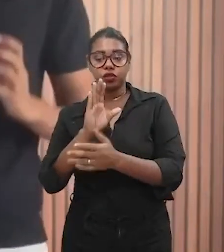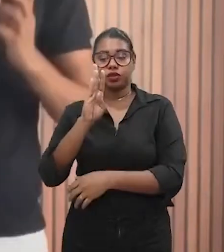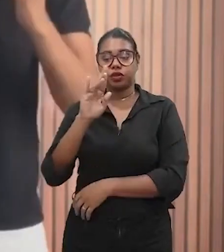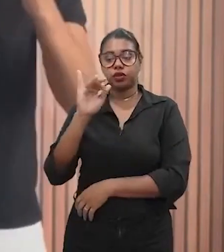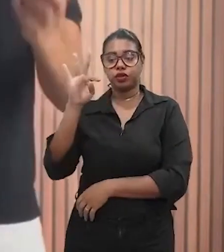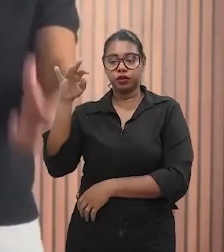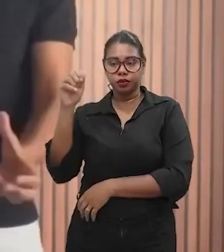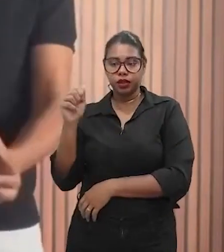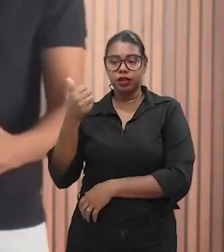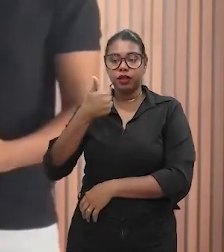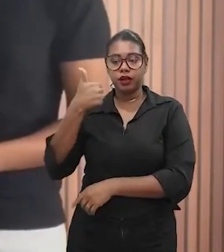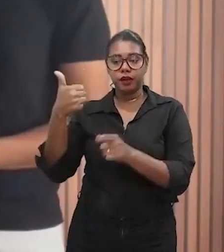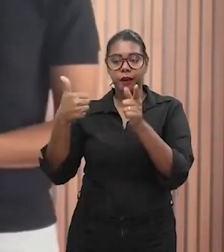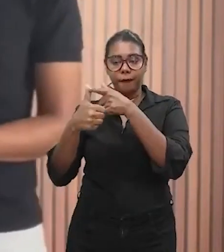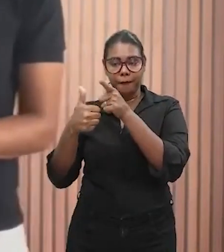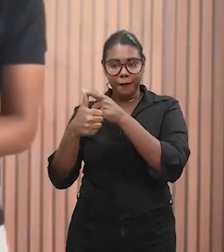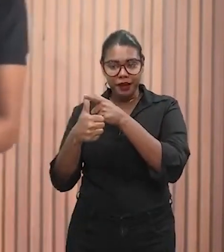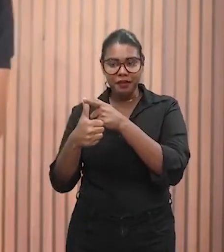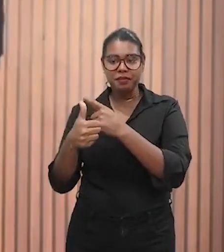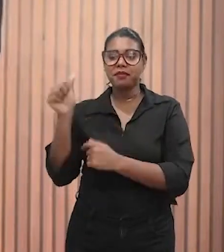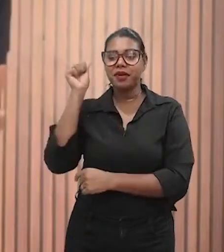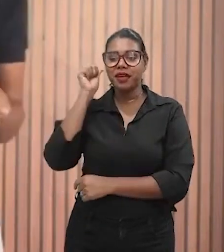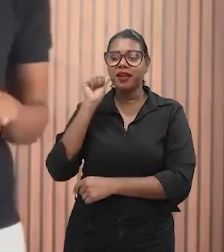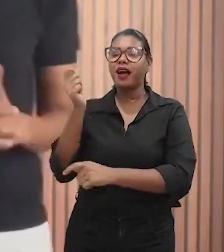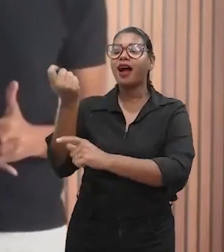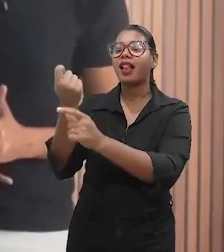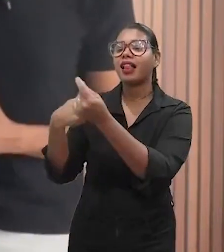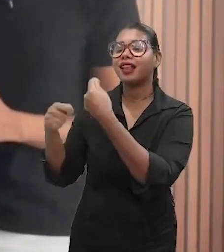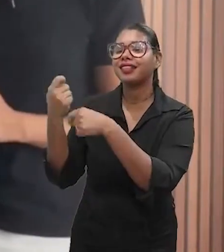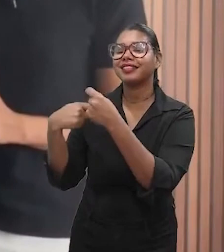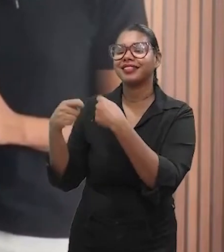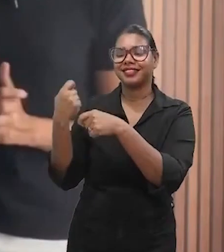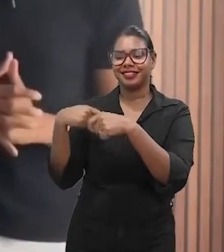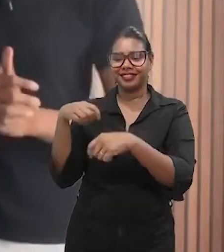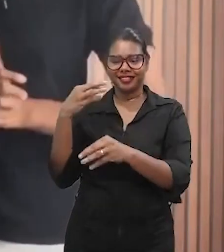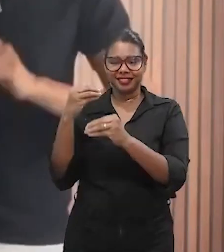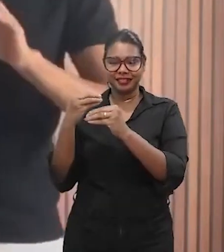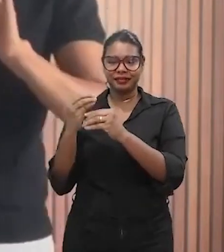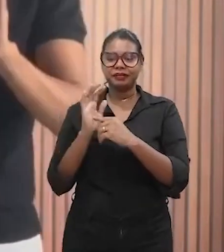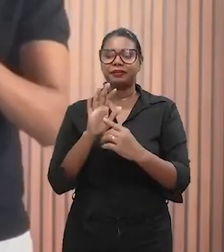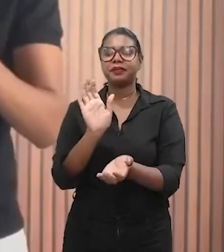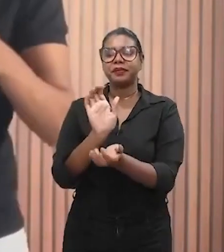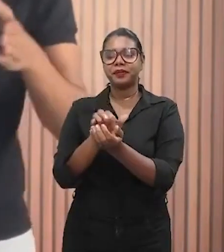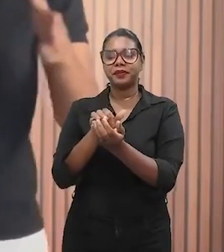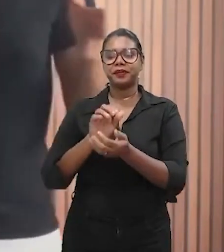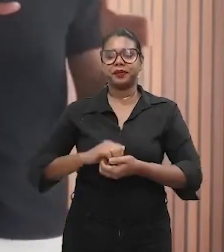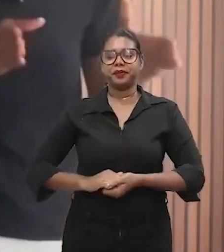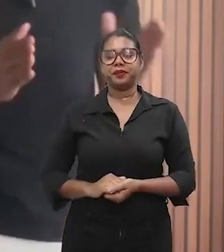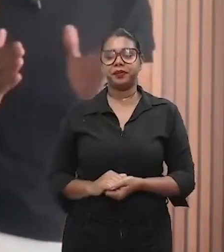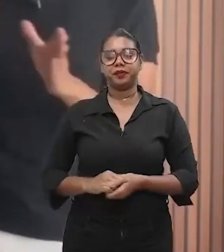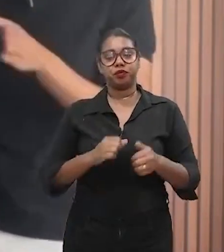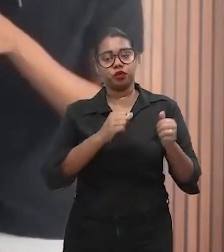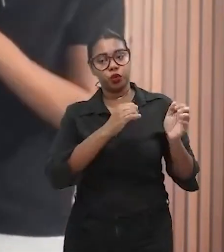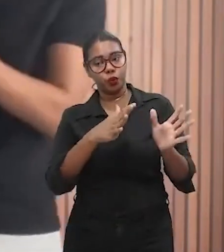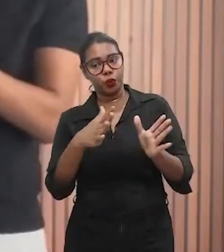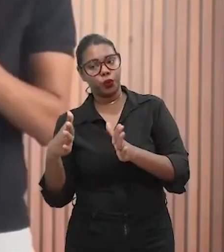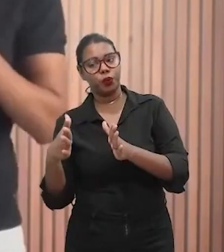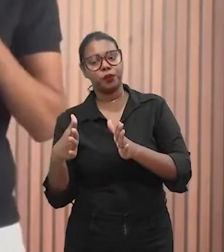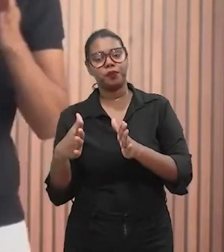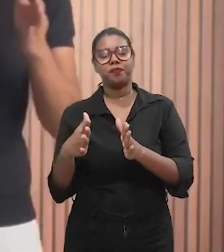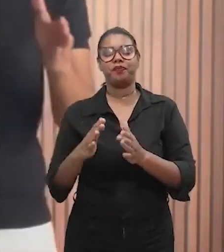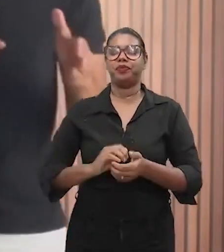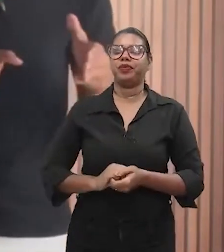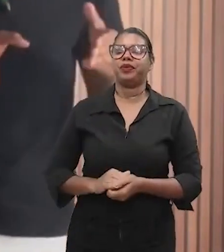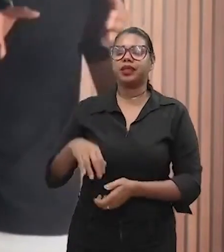a primeira mulher a administrar exatamente a capitania de Pernambuco. Passando desse período entre Bridget